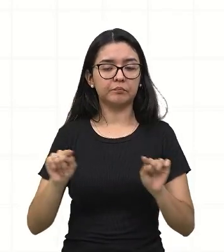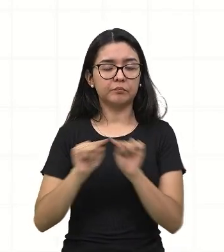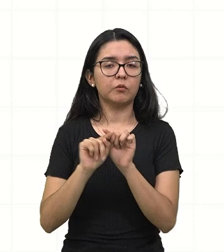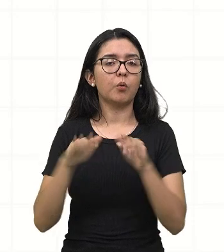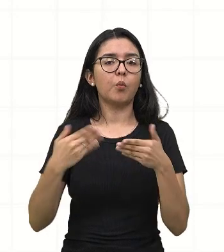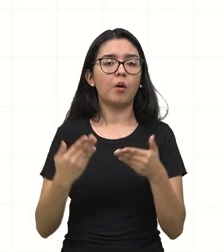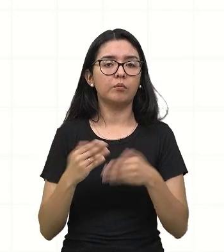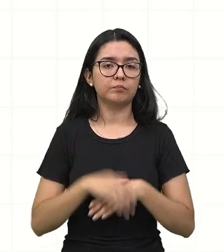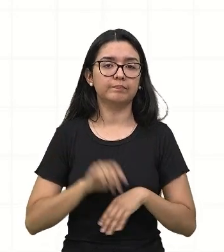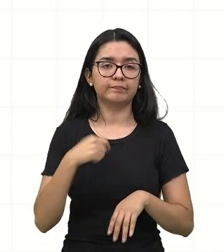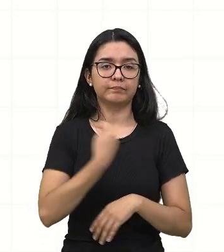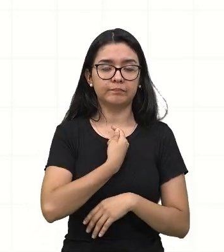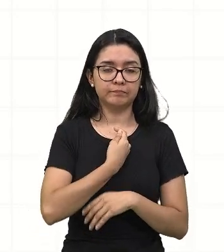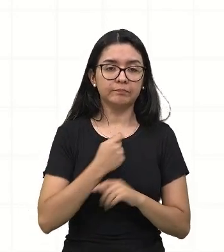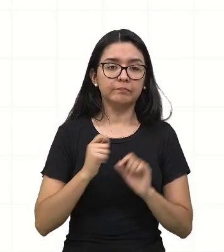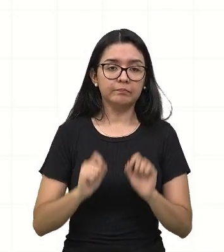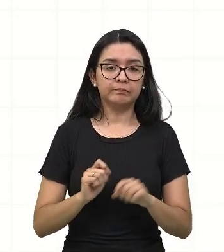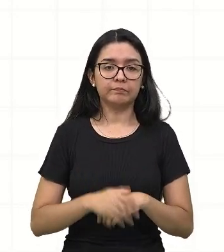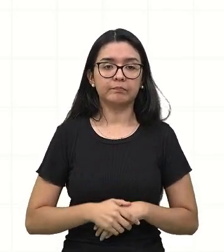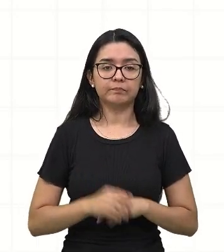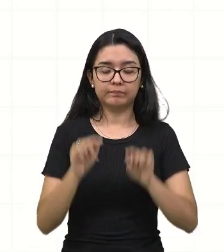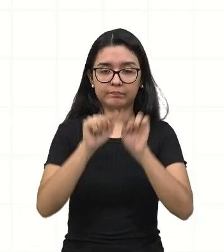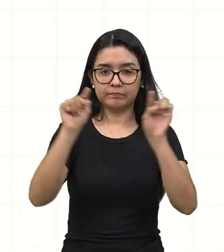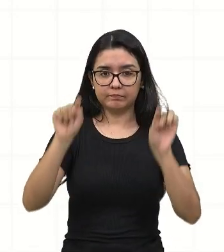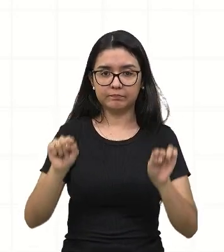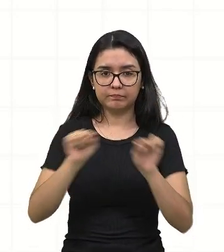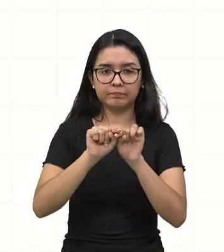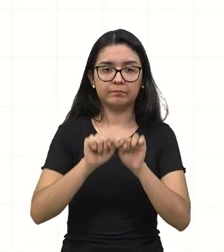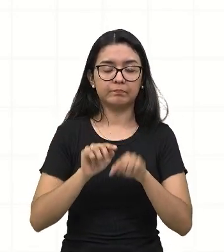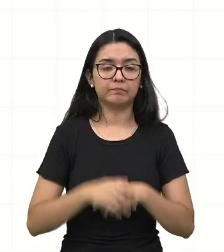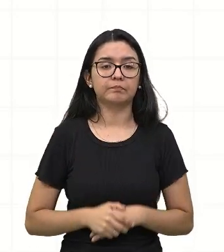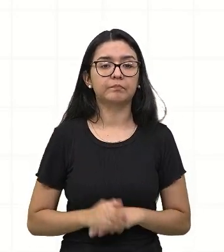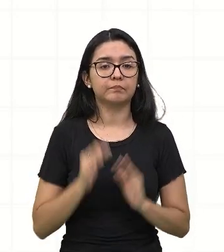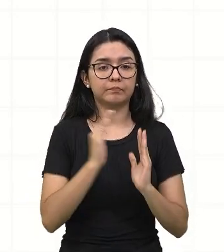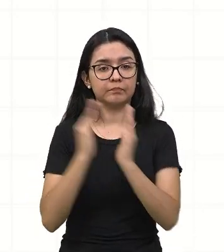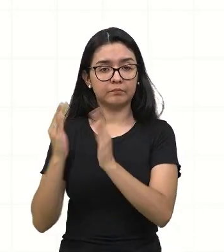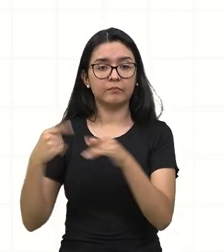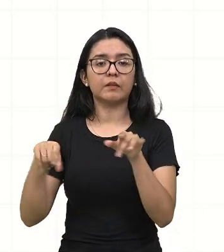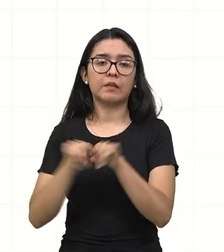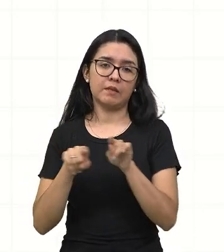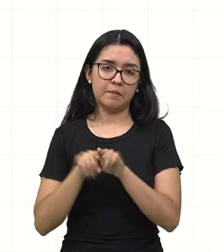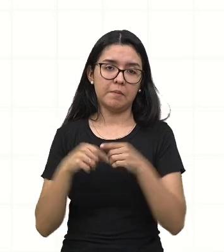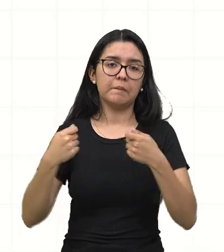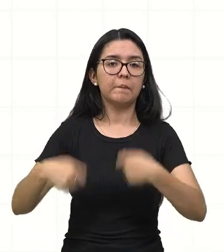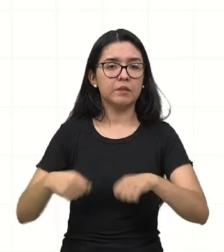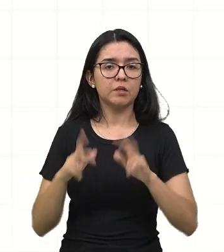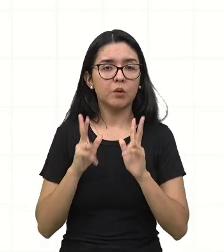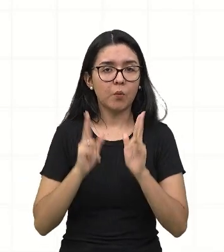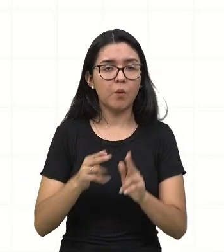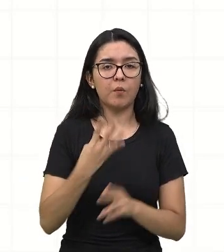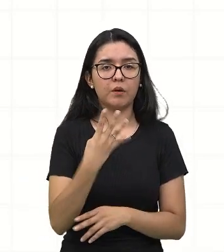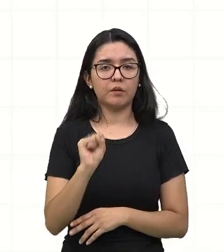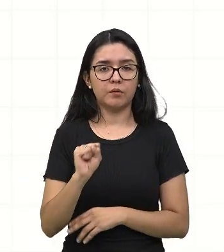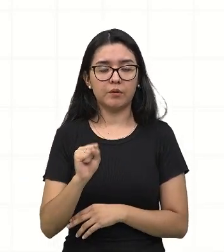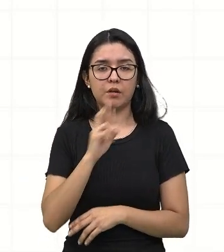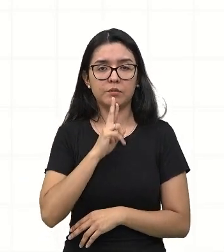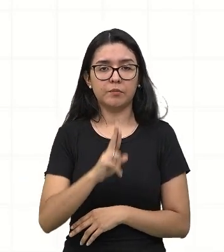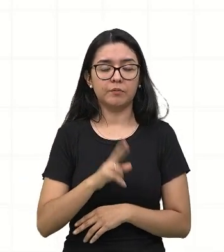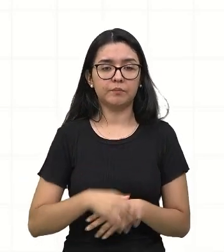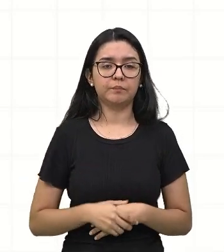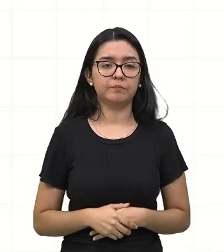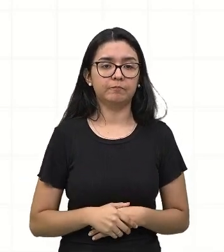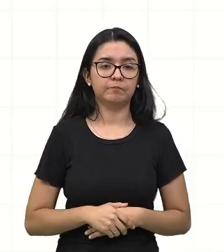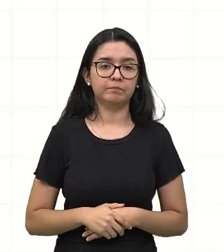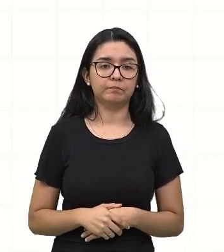quadradinho, melhor, nosso retângulo, para que esse membro aqui, ó, também seja igual a 48?